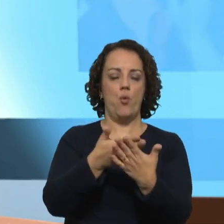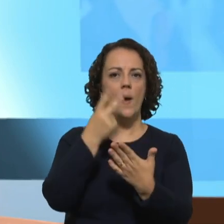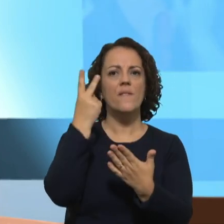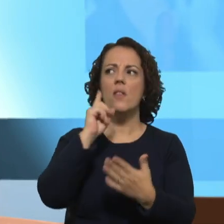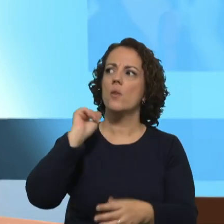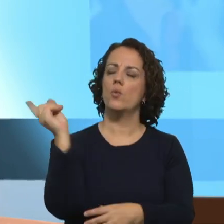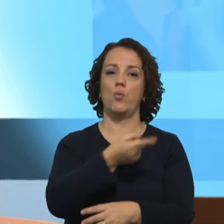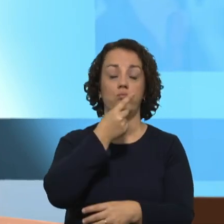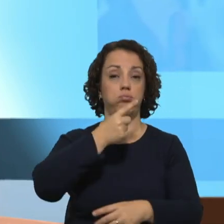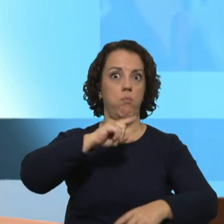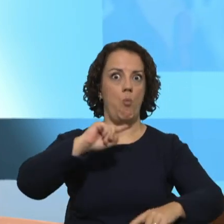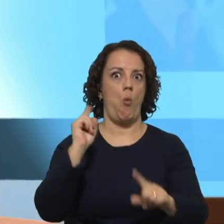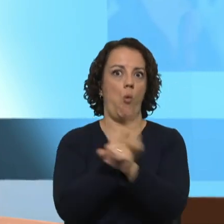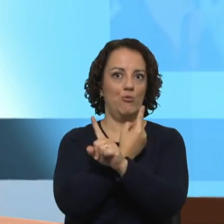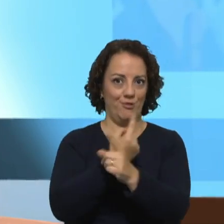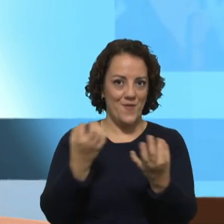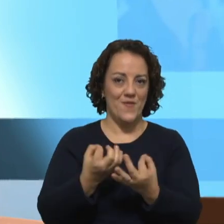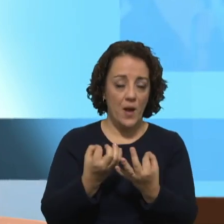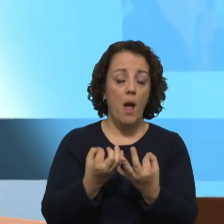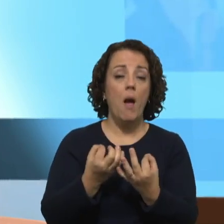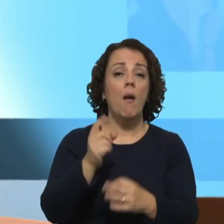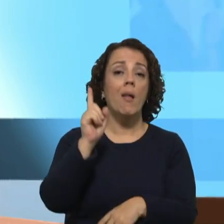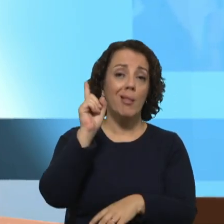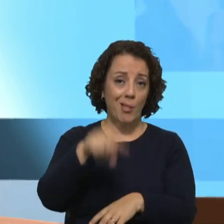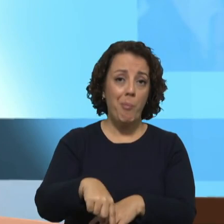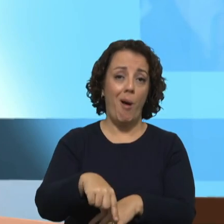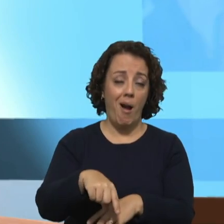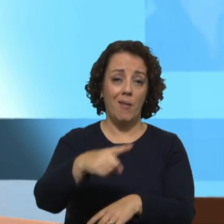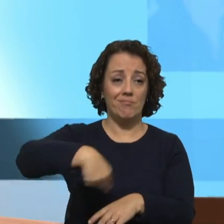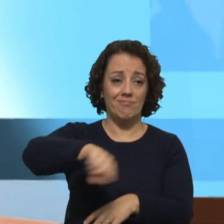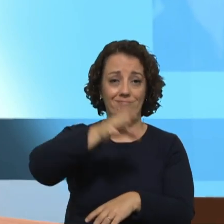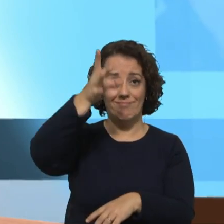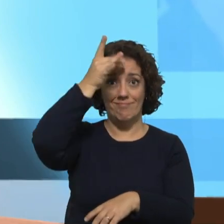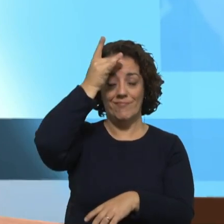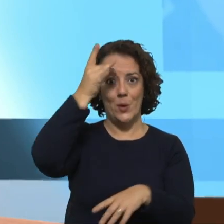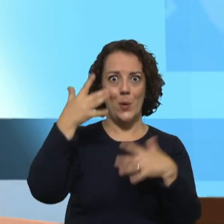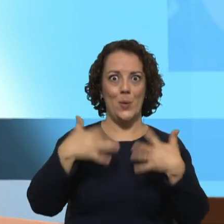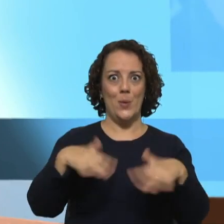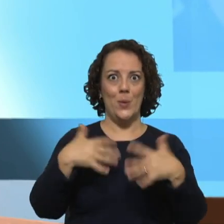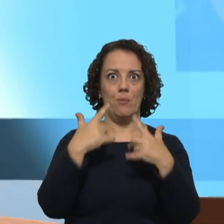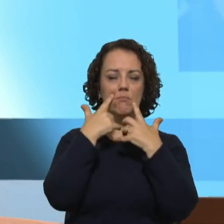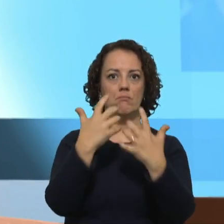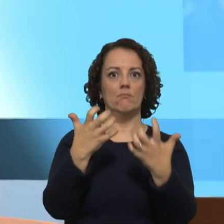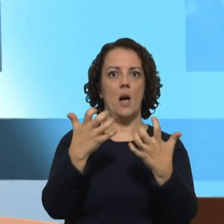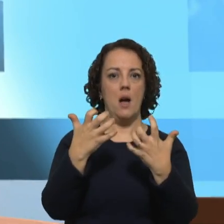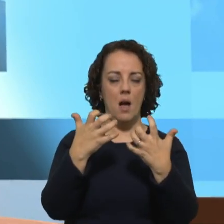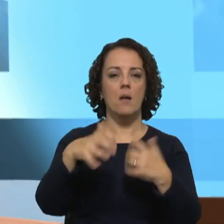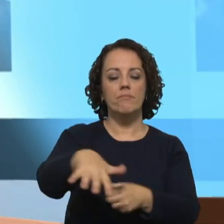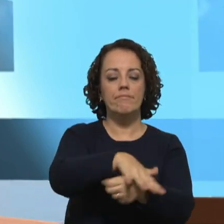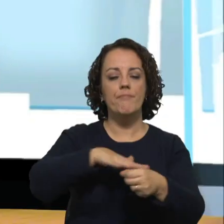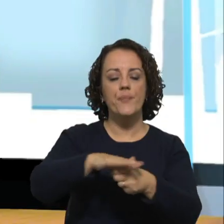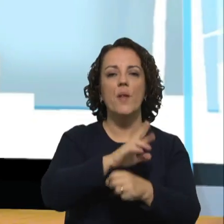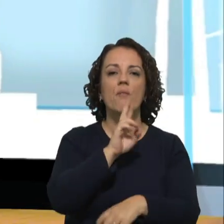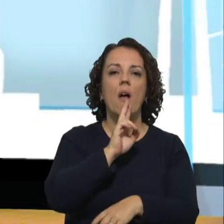todos nós. Uma dessas alterações que todos guardam na memória, também muito visível, que ganhou grande visibilidade, foi Fátima,